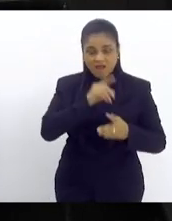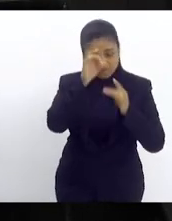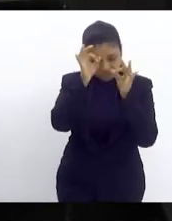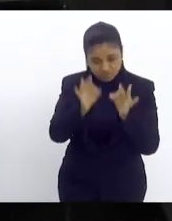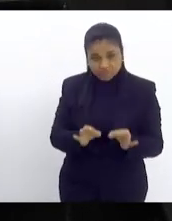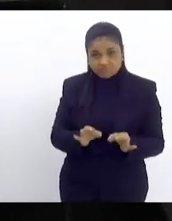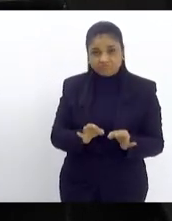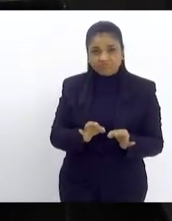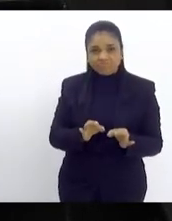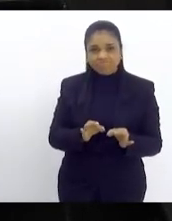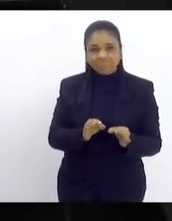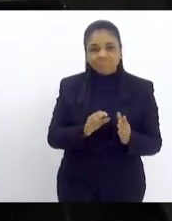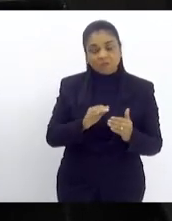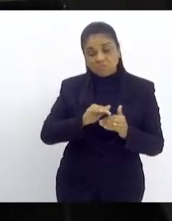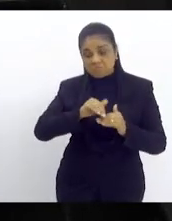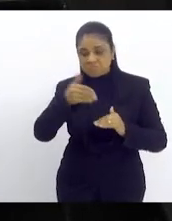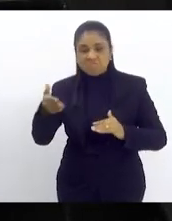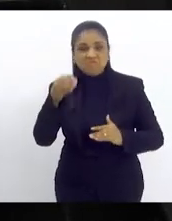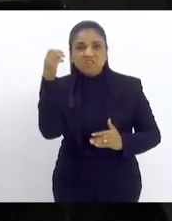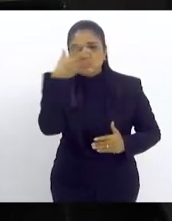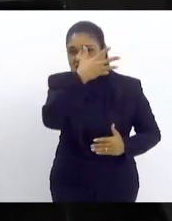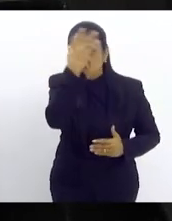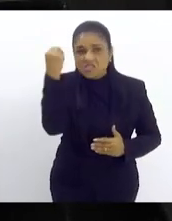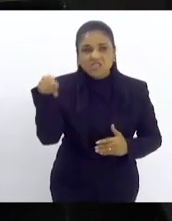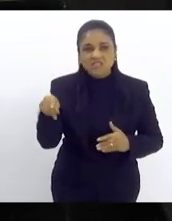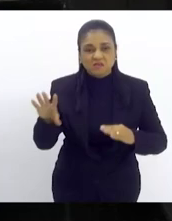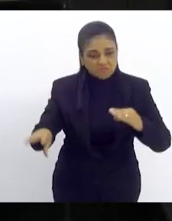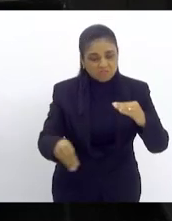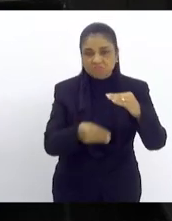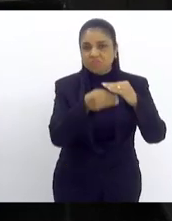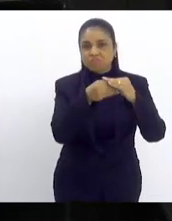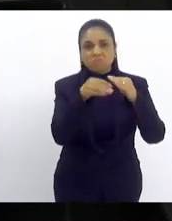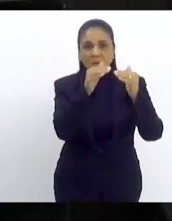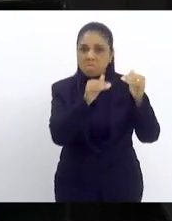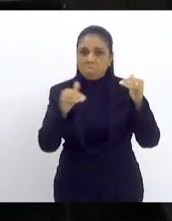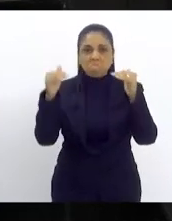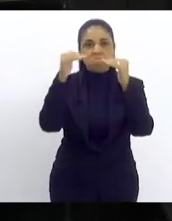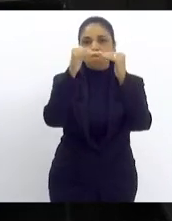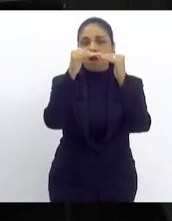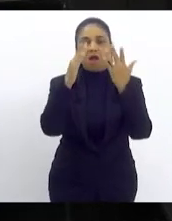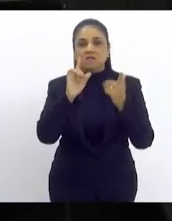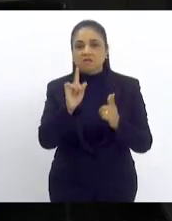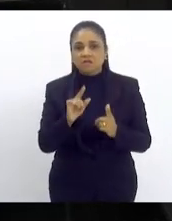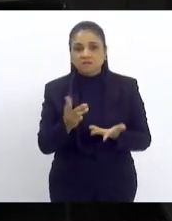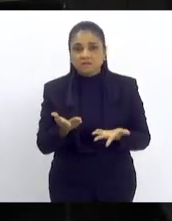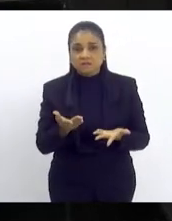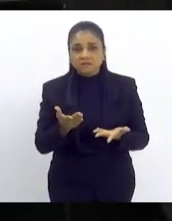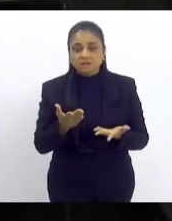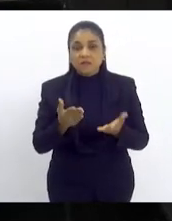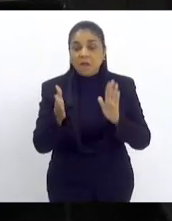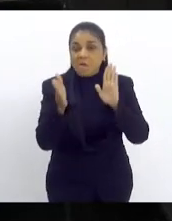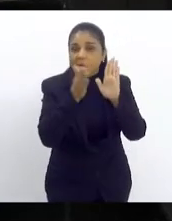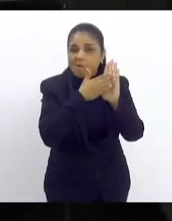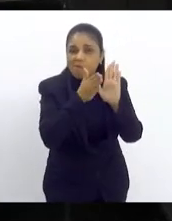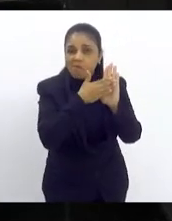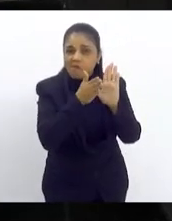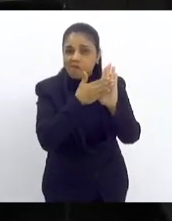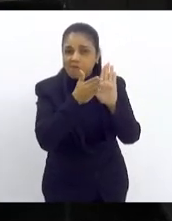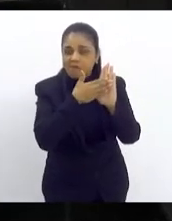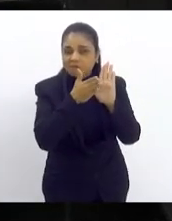estão de fora não foram contemplados e mais na proposta